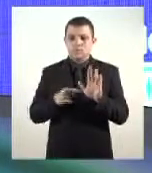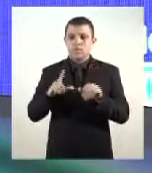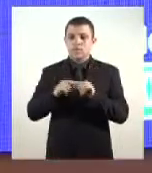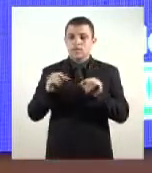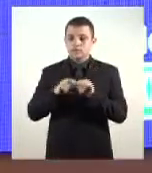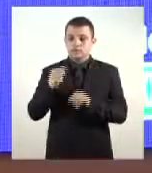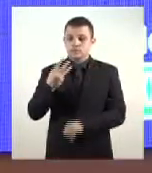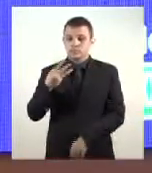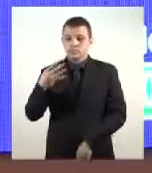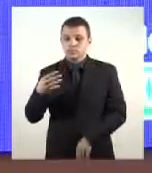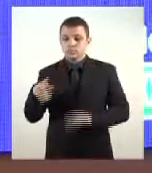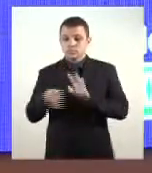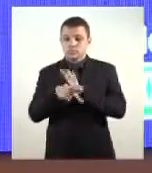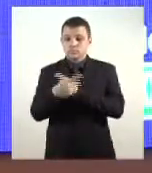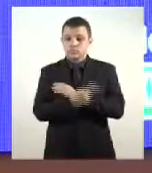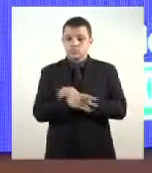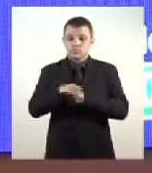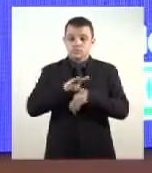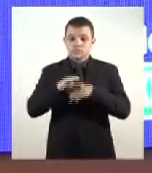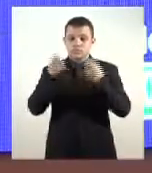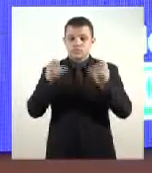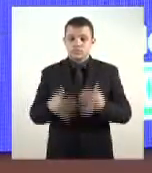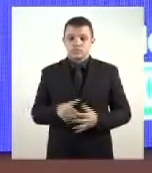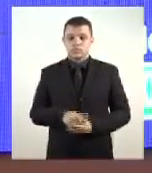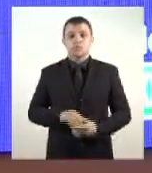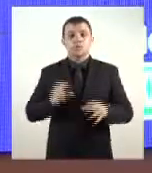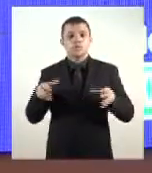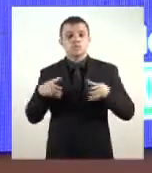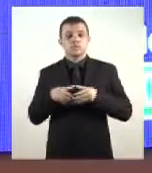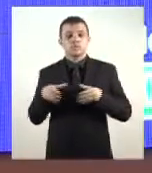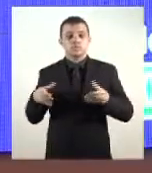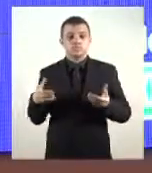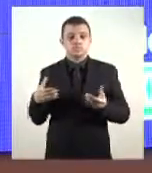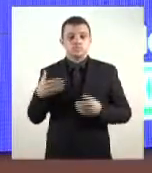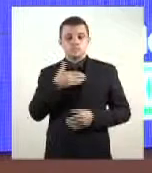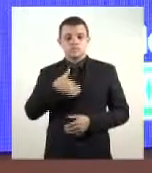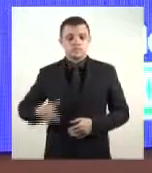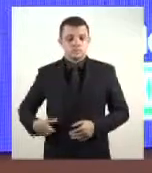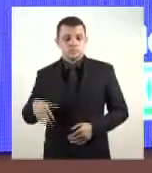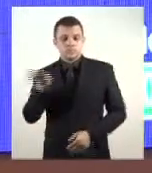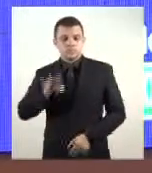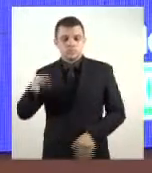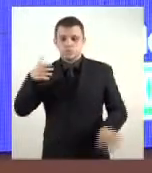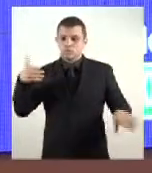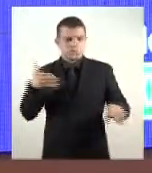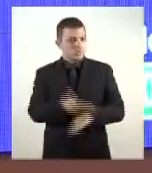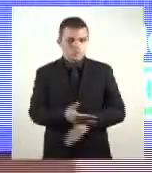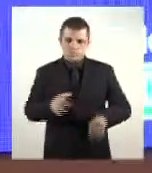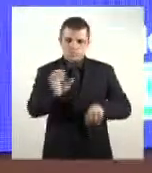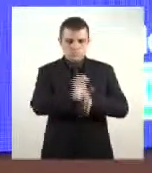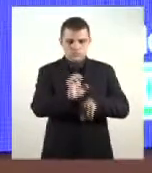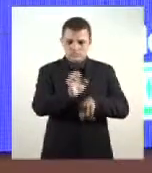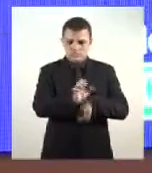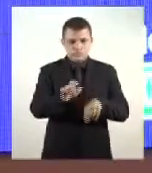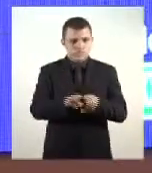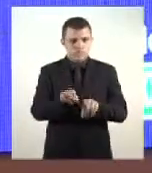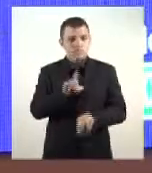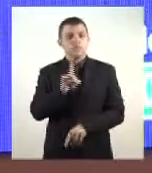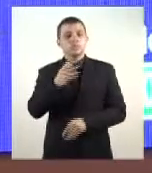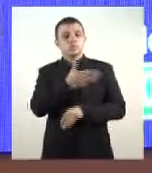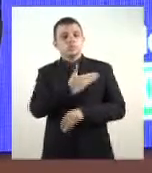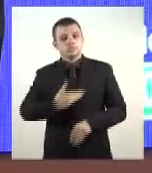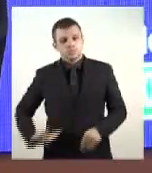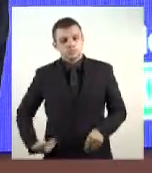da Constituição diz o seguinte: a União não intervirá nos estados nem no Distrito Federal, exceto para, salvo engano, e o deputado Adriano pode